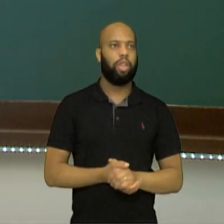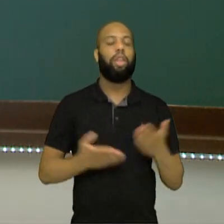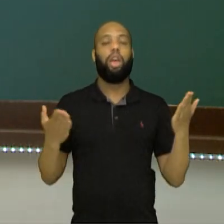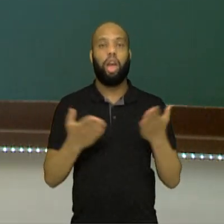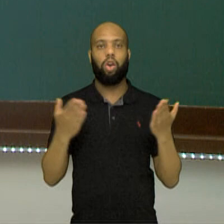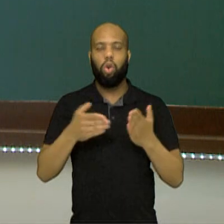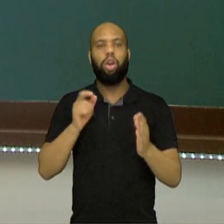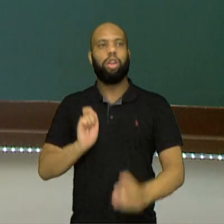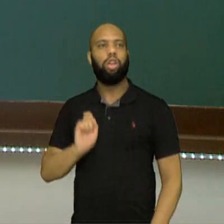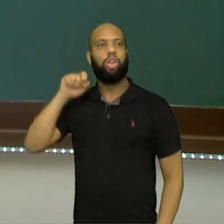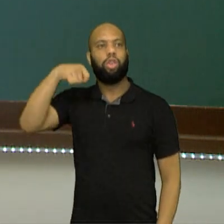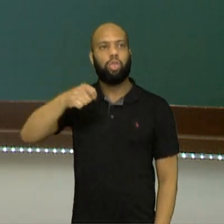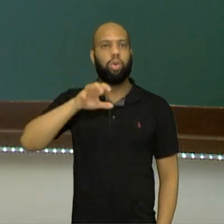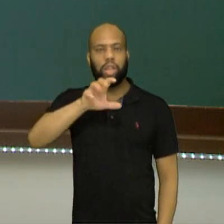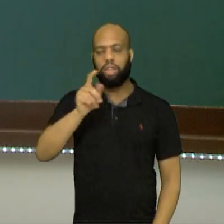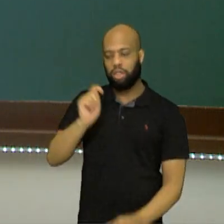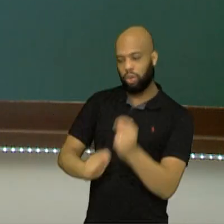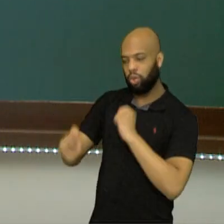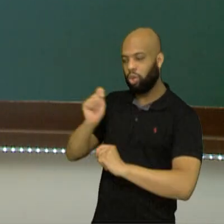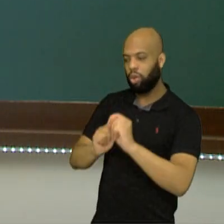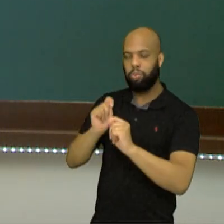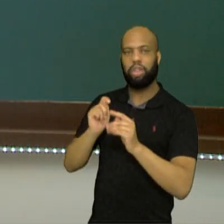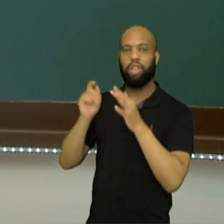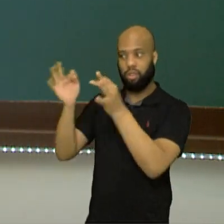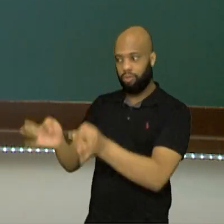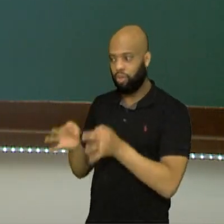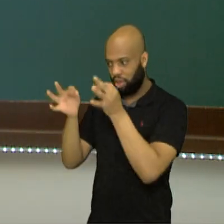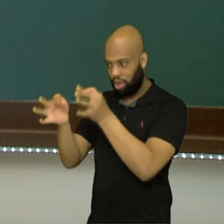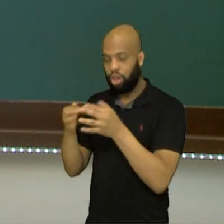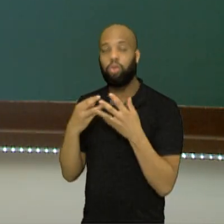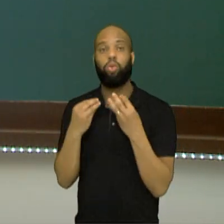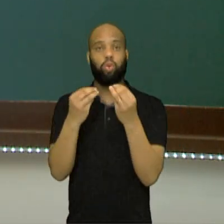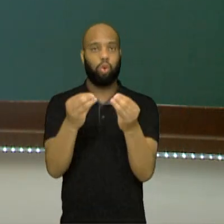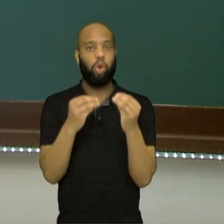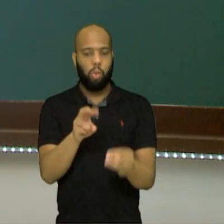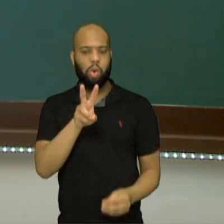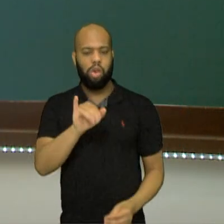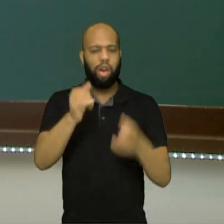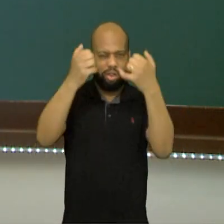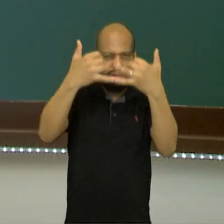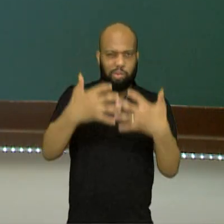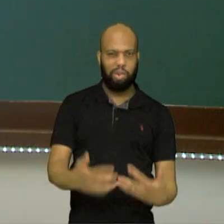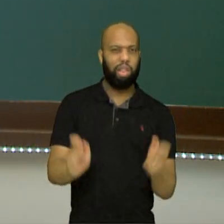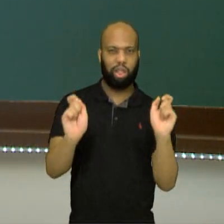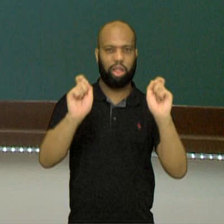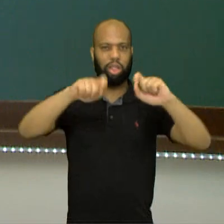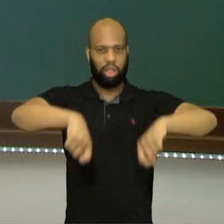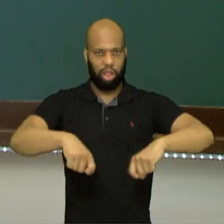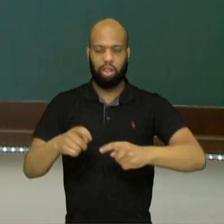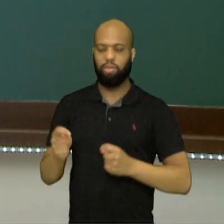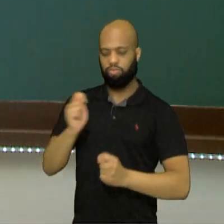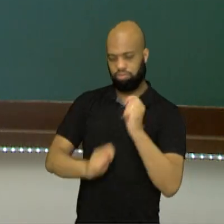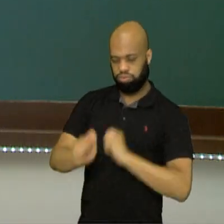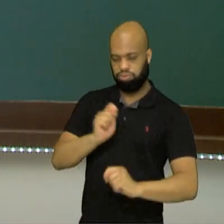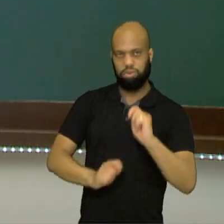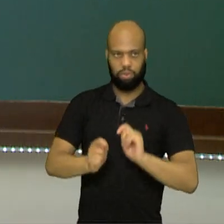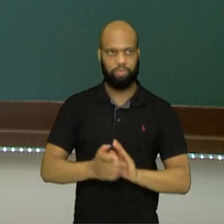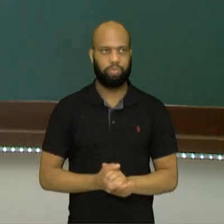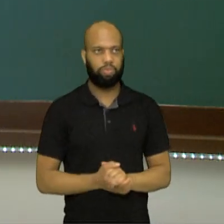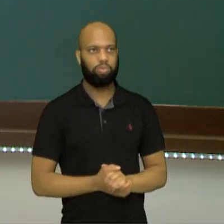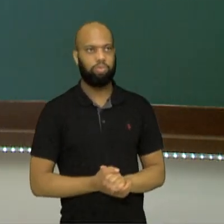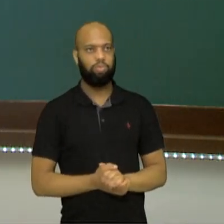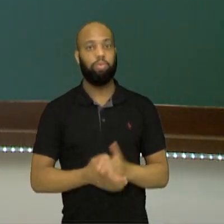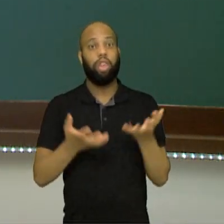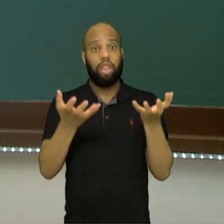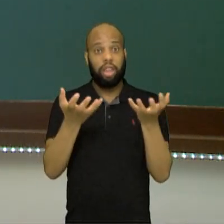Então, referindo-se a essa economia feudal, como que podemos defini-la, esta economia feudal, tá